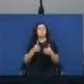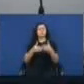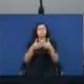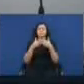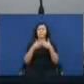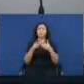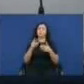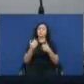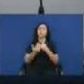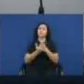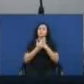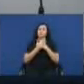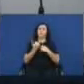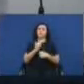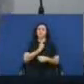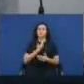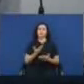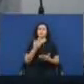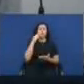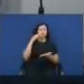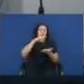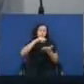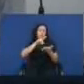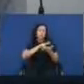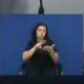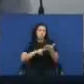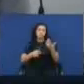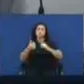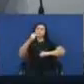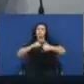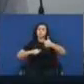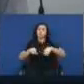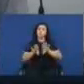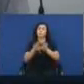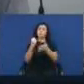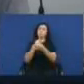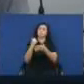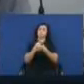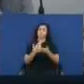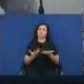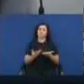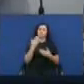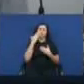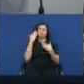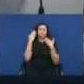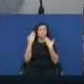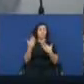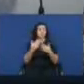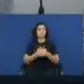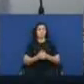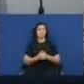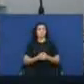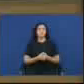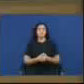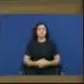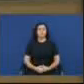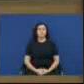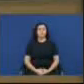senhora passe para mim essa cópia para a gente estar analisando e cobrando mais do executivo, viu? Muito obrigado.